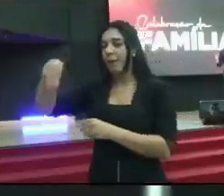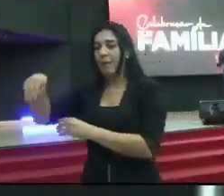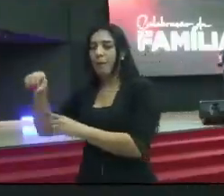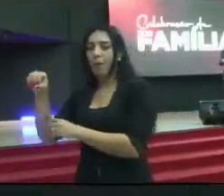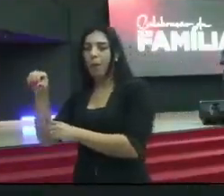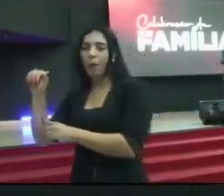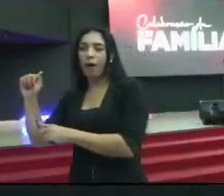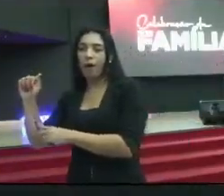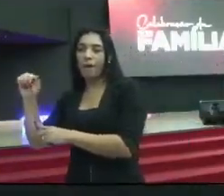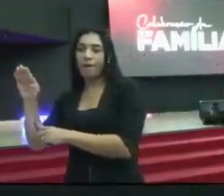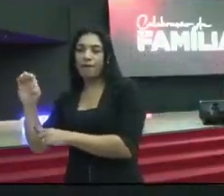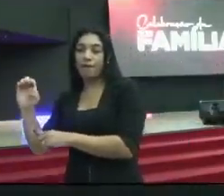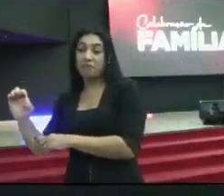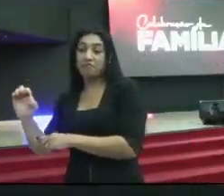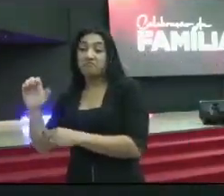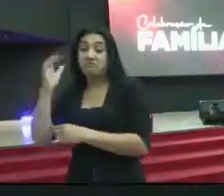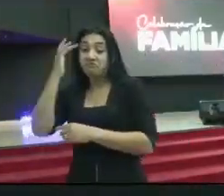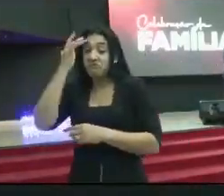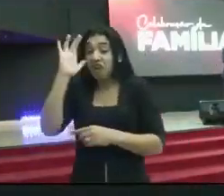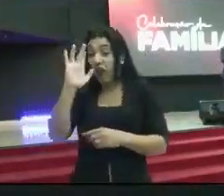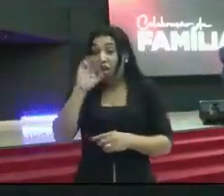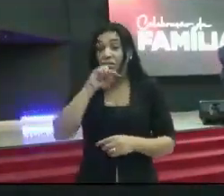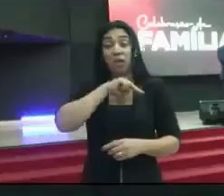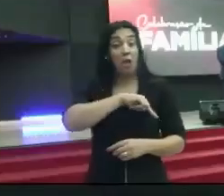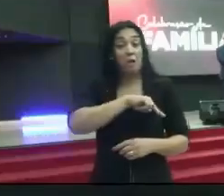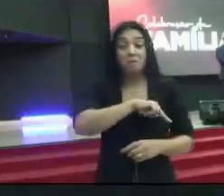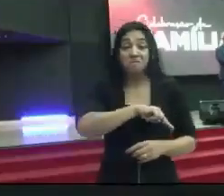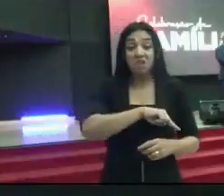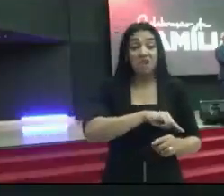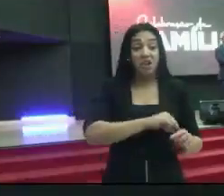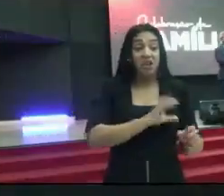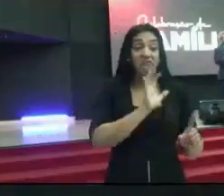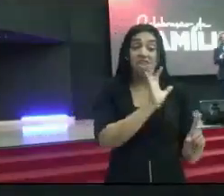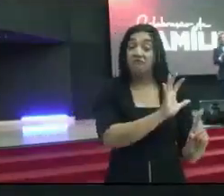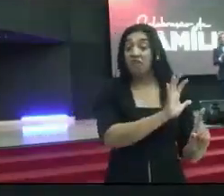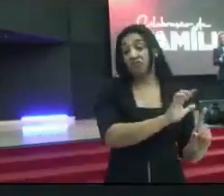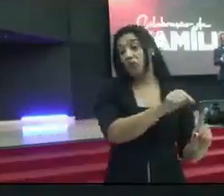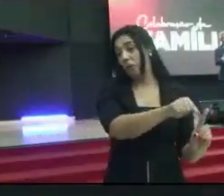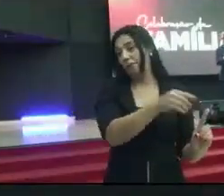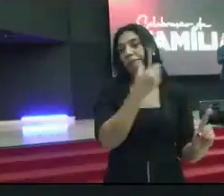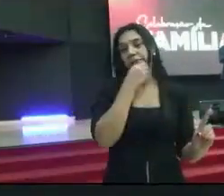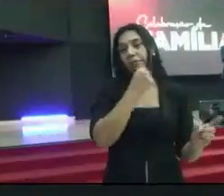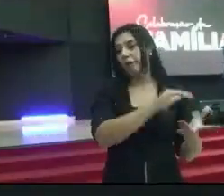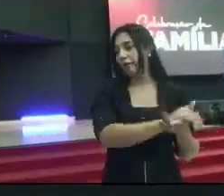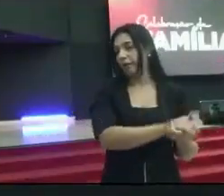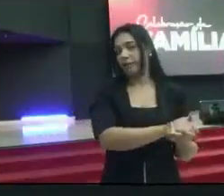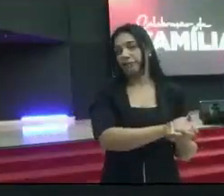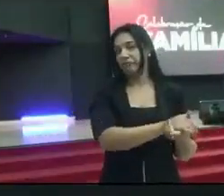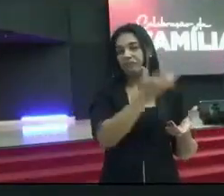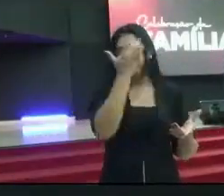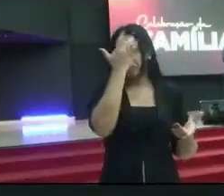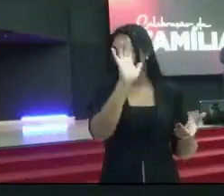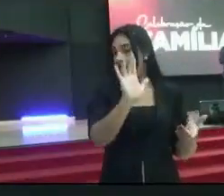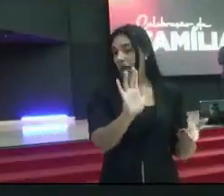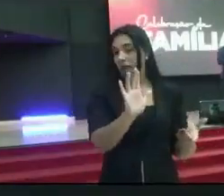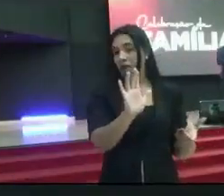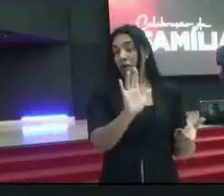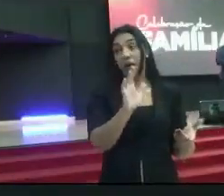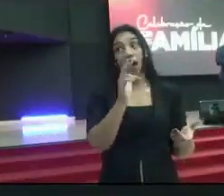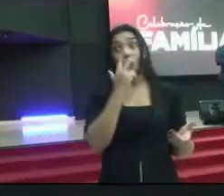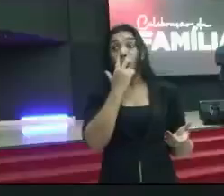nessa decisão, provavelmente não, porque a mulher naquela época não tinha